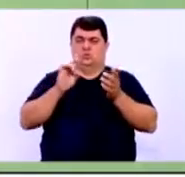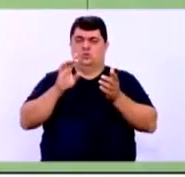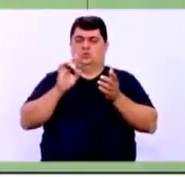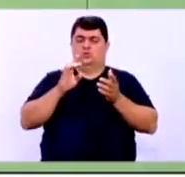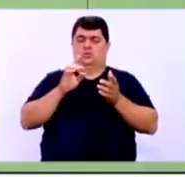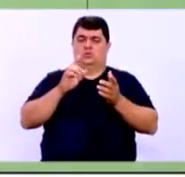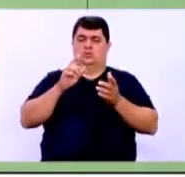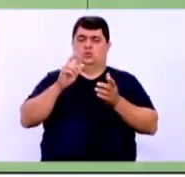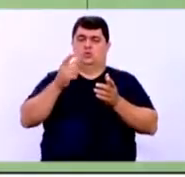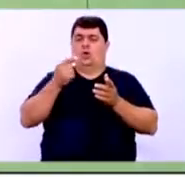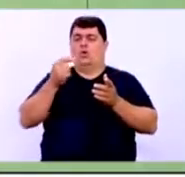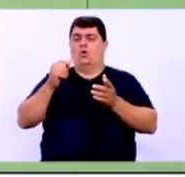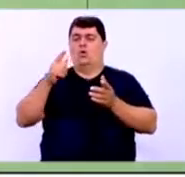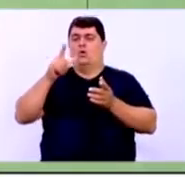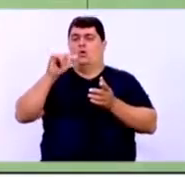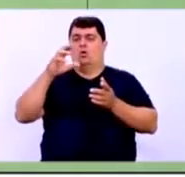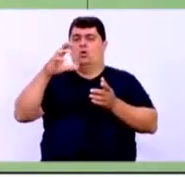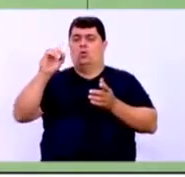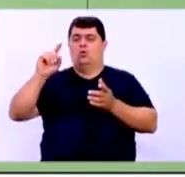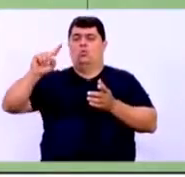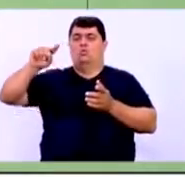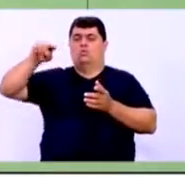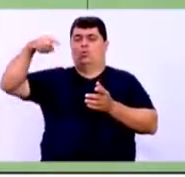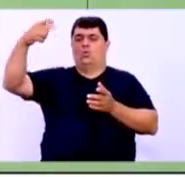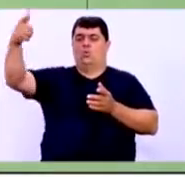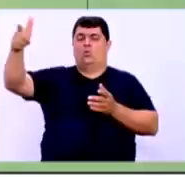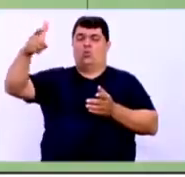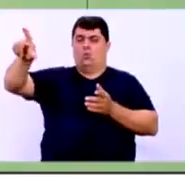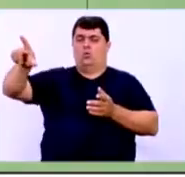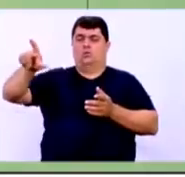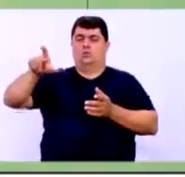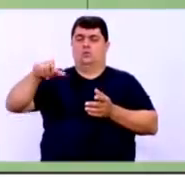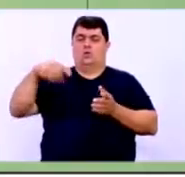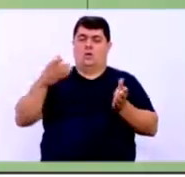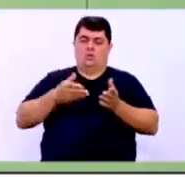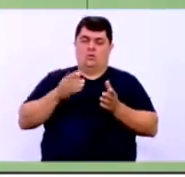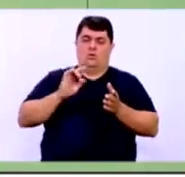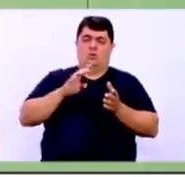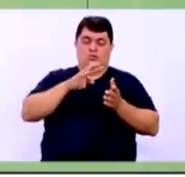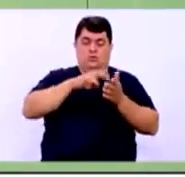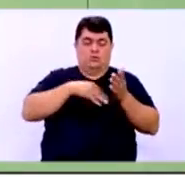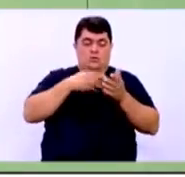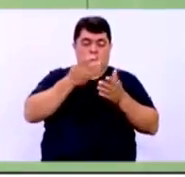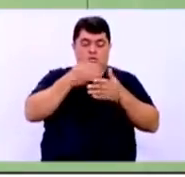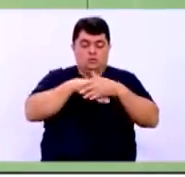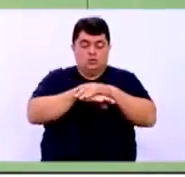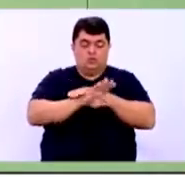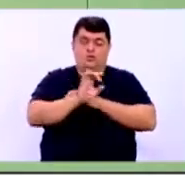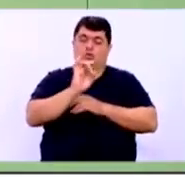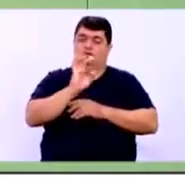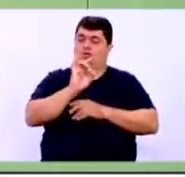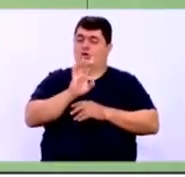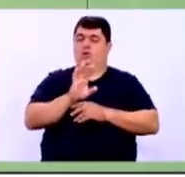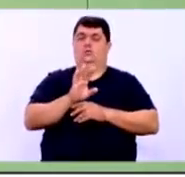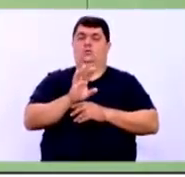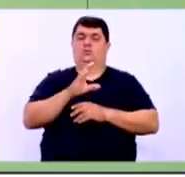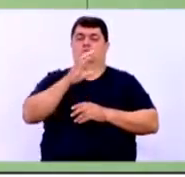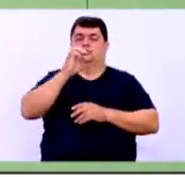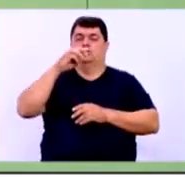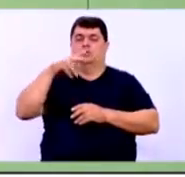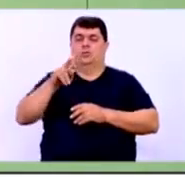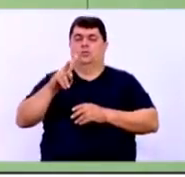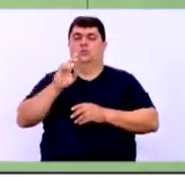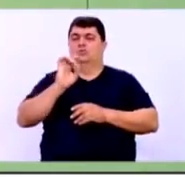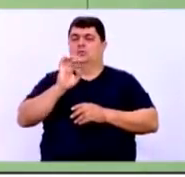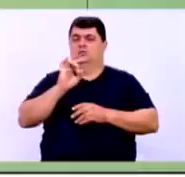para apuração dos resultados, né? Mas não é o caso. Aqui a gente está fazendo ficha para identificar o CMV e o estoque